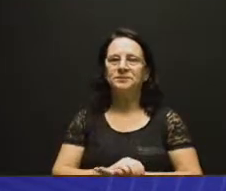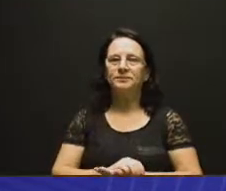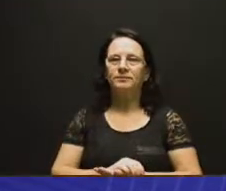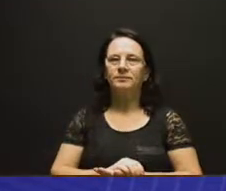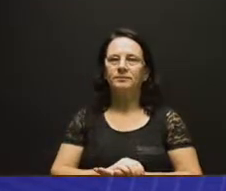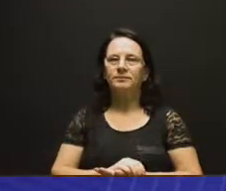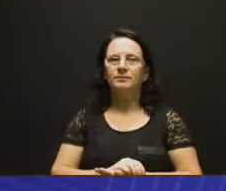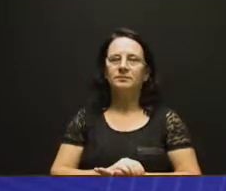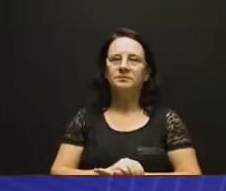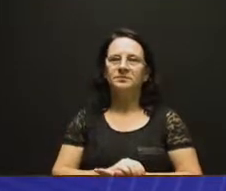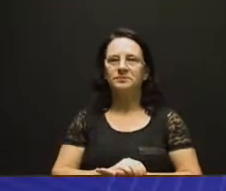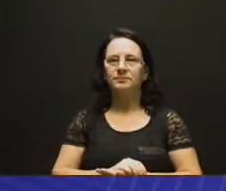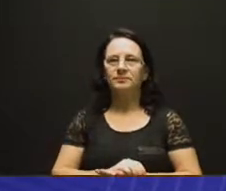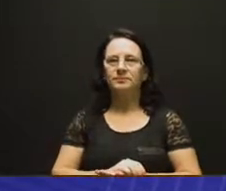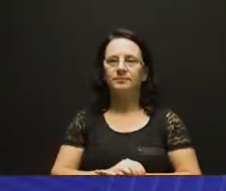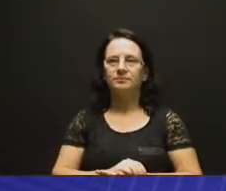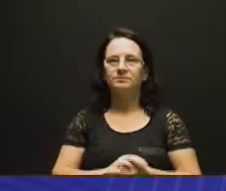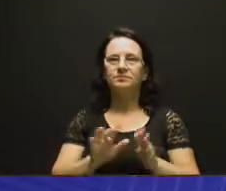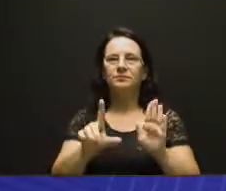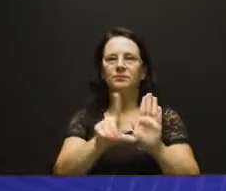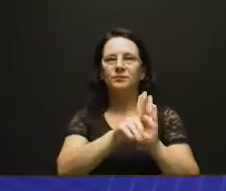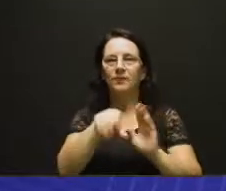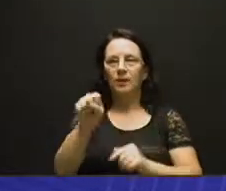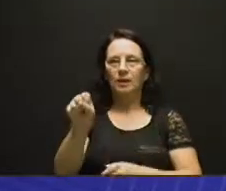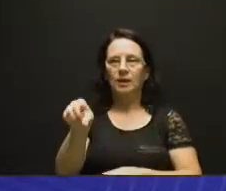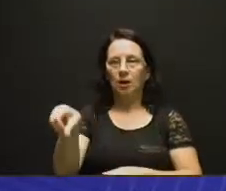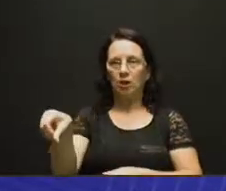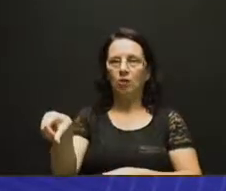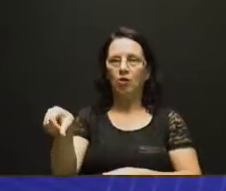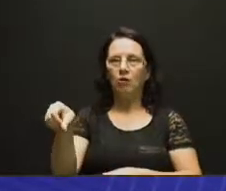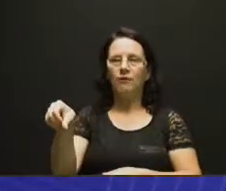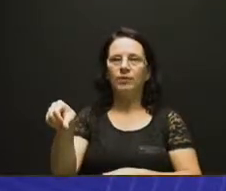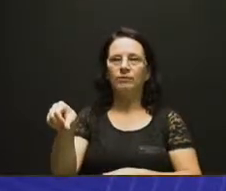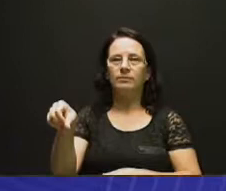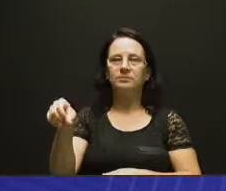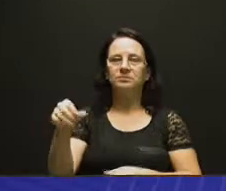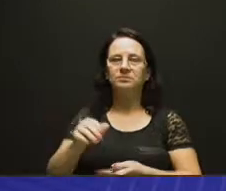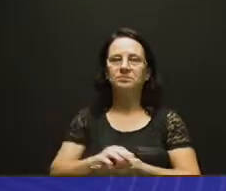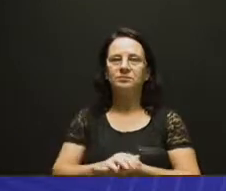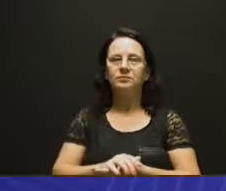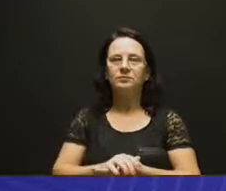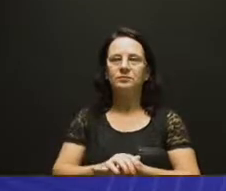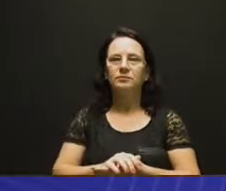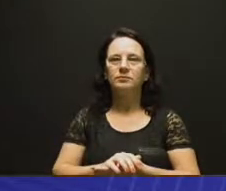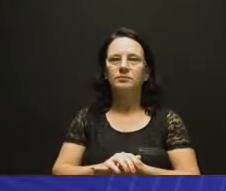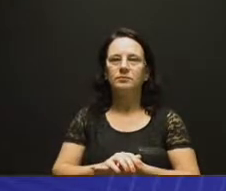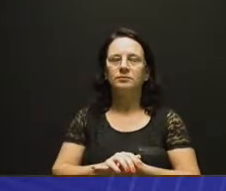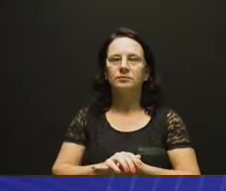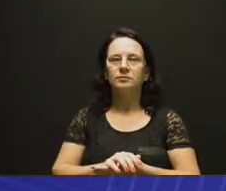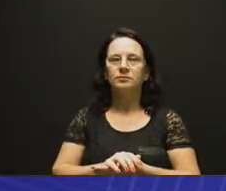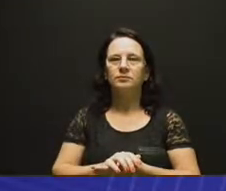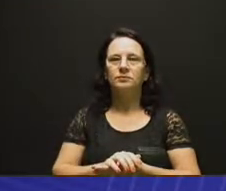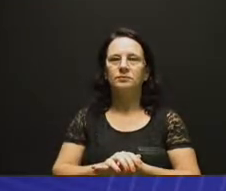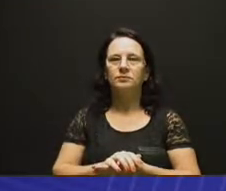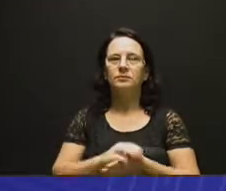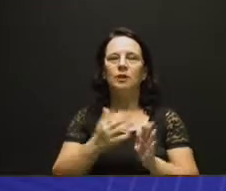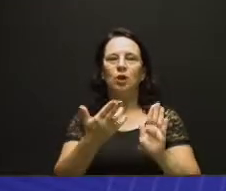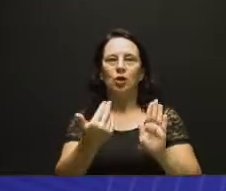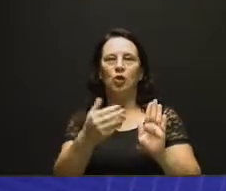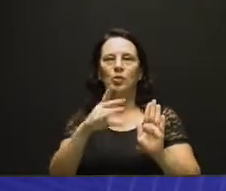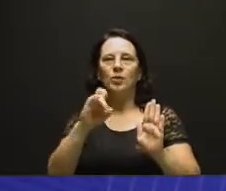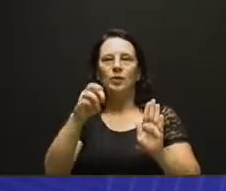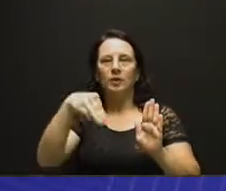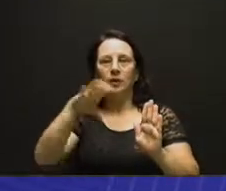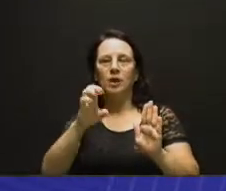então e aí essa é a lei de 89 eu falei pra vocês lá na frente né constitui como crime punível de